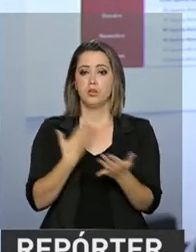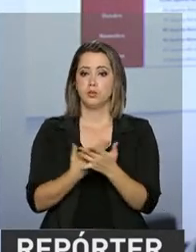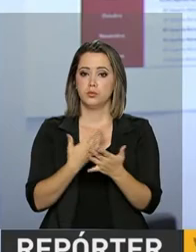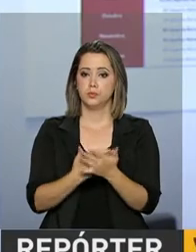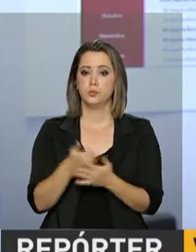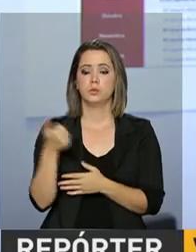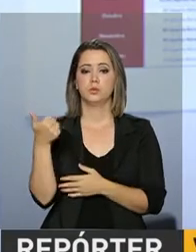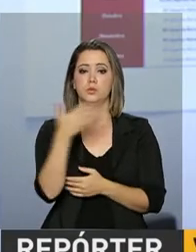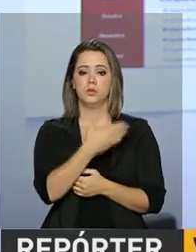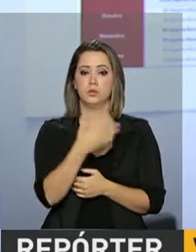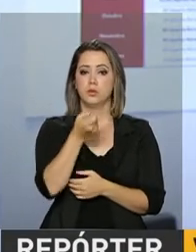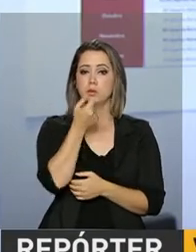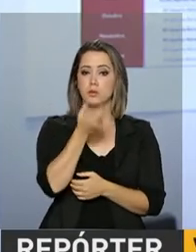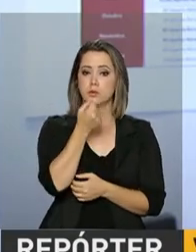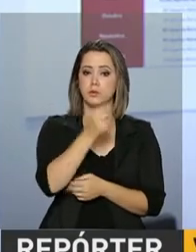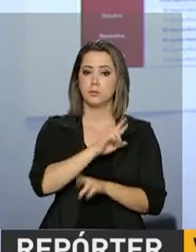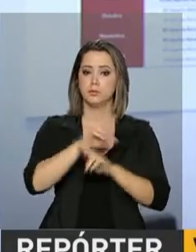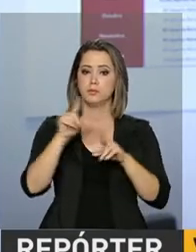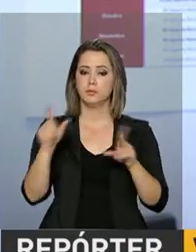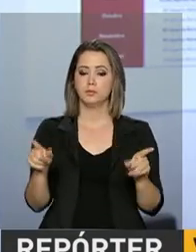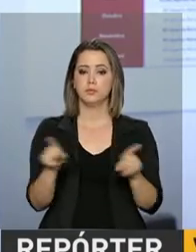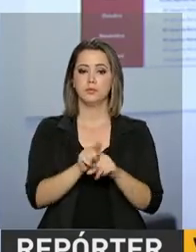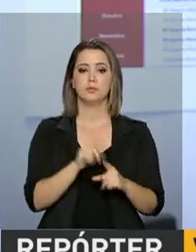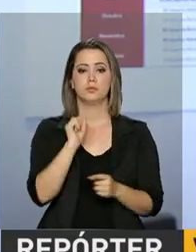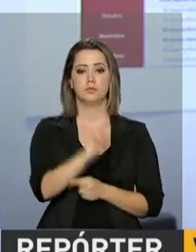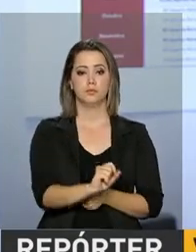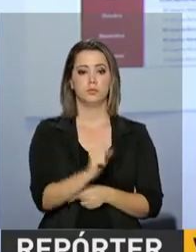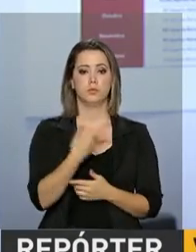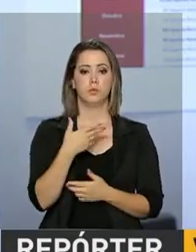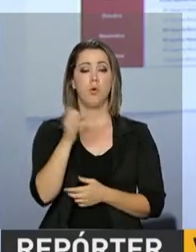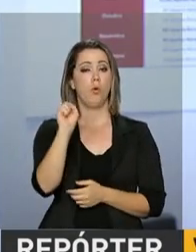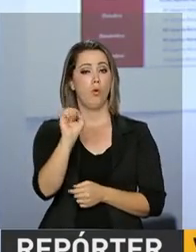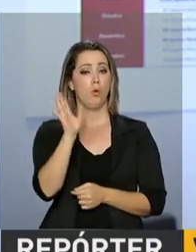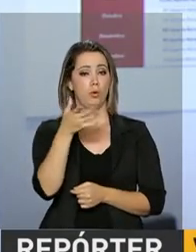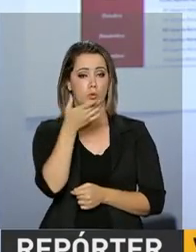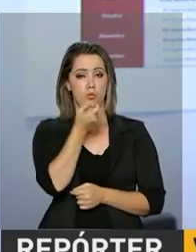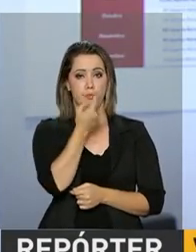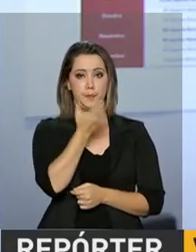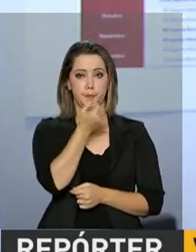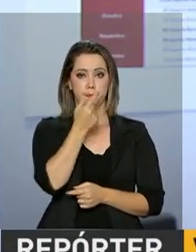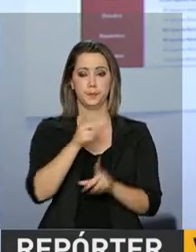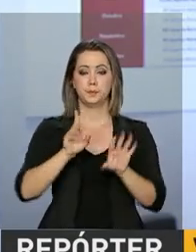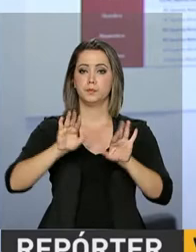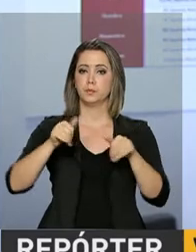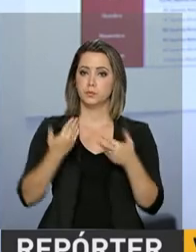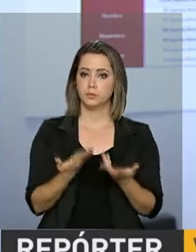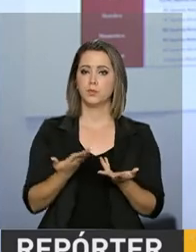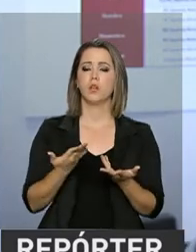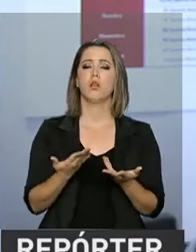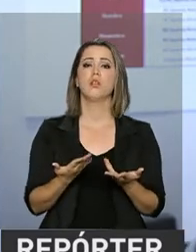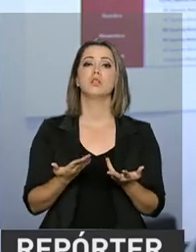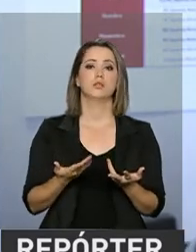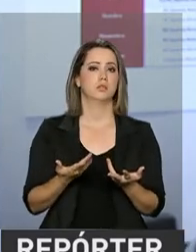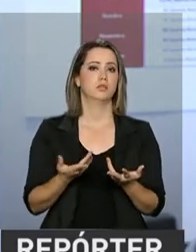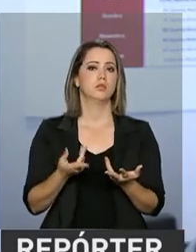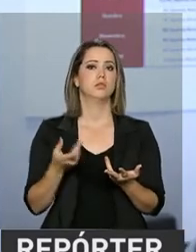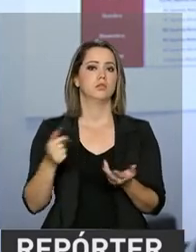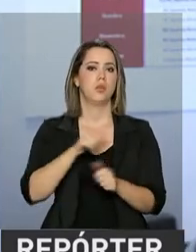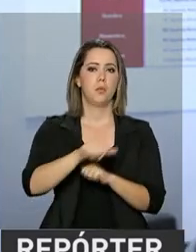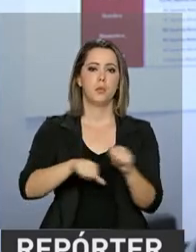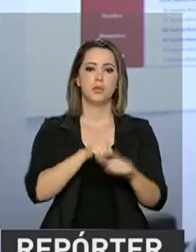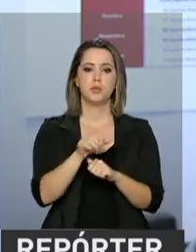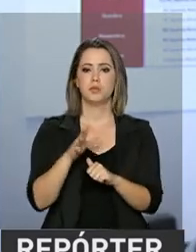medicamentos está todo medicamento oito são morais então vai haver uma alteração completa